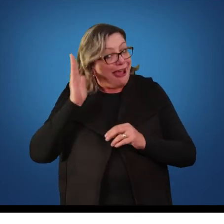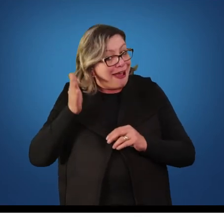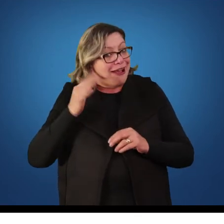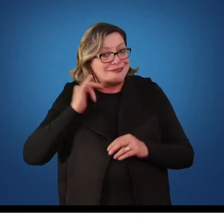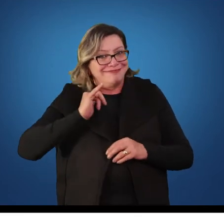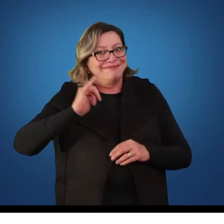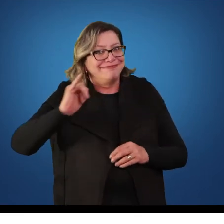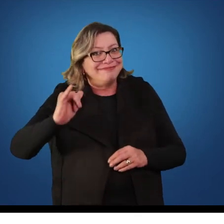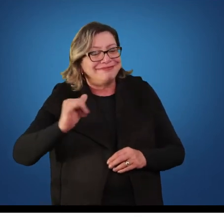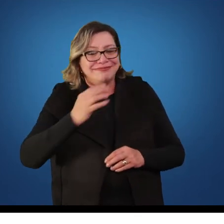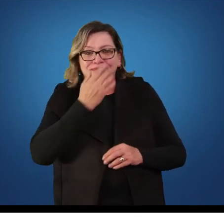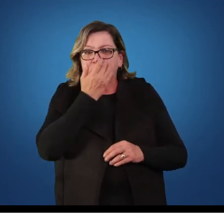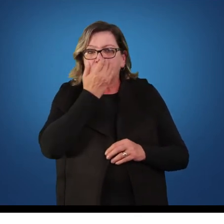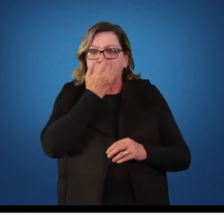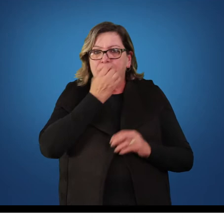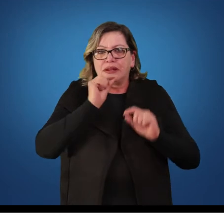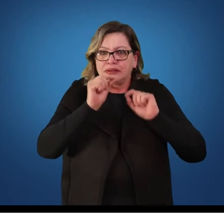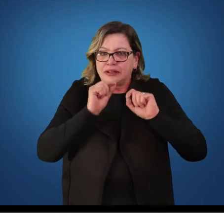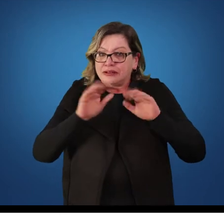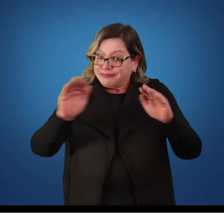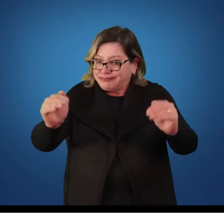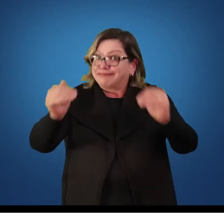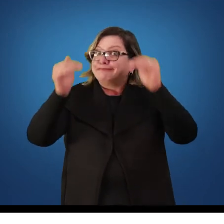aí o op